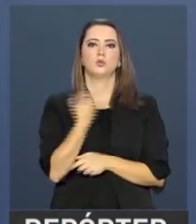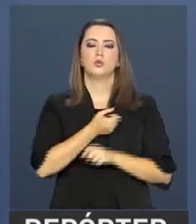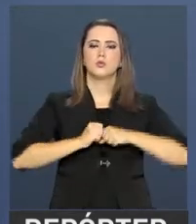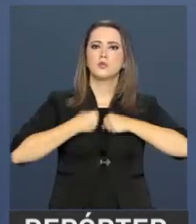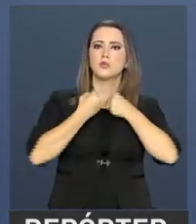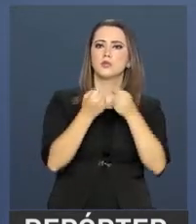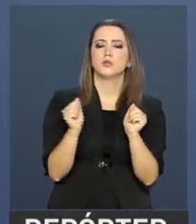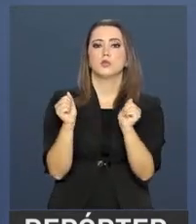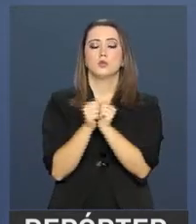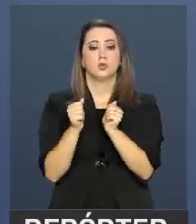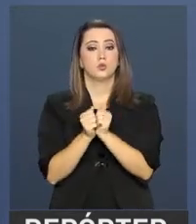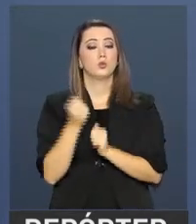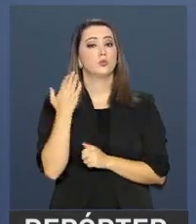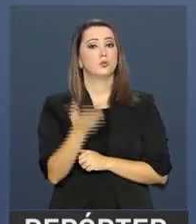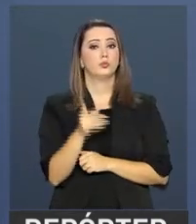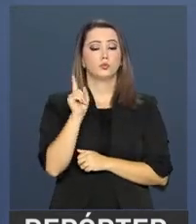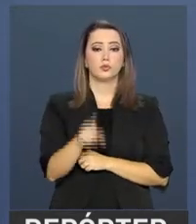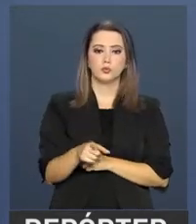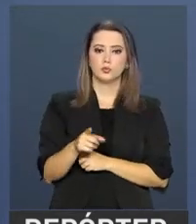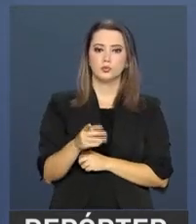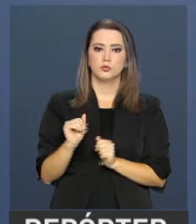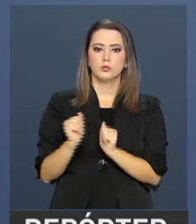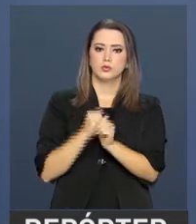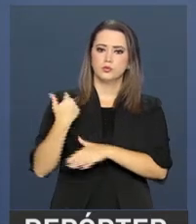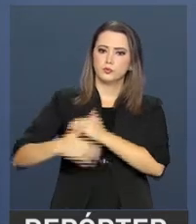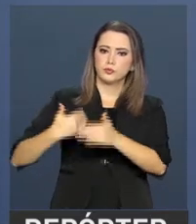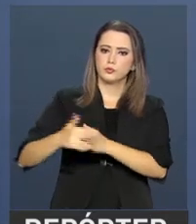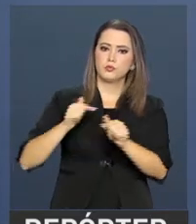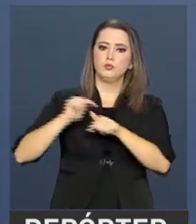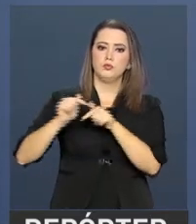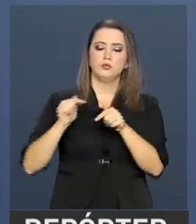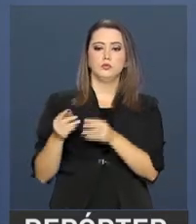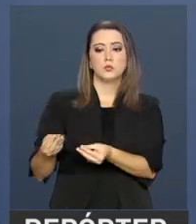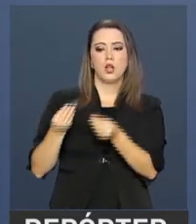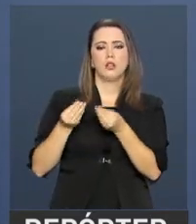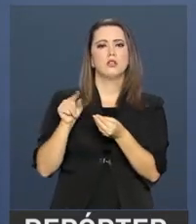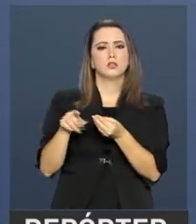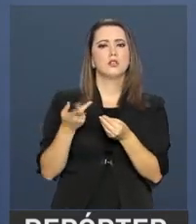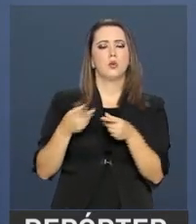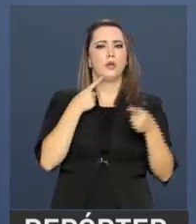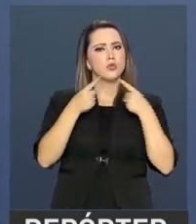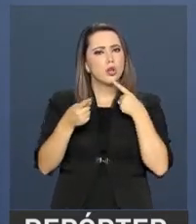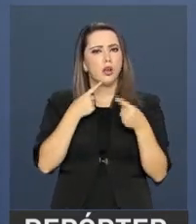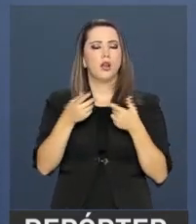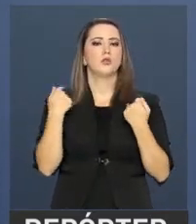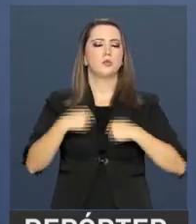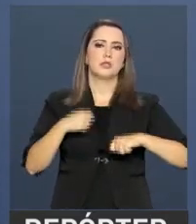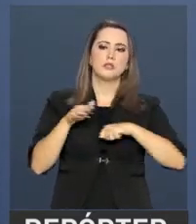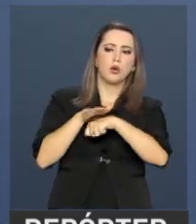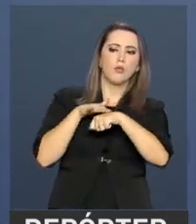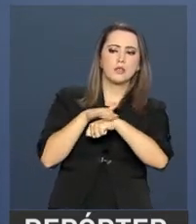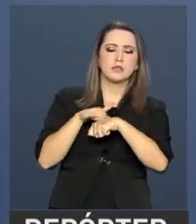aqui conjunto ele que vem ao longo da sua gestão trazendo o diálogo como um dos pontos